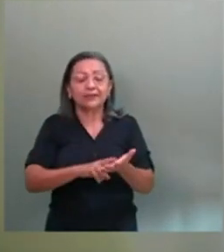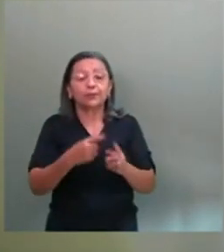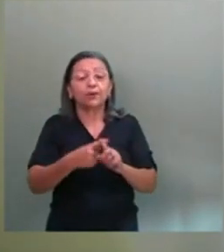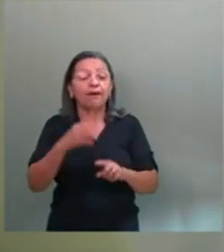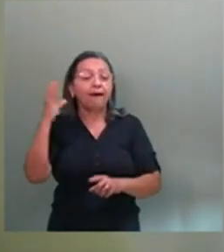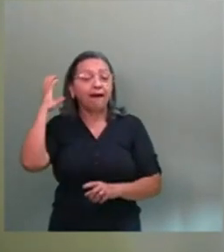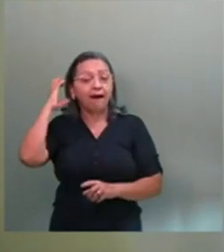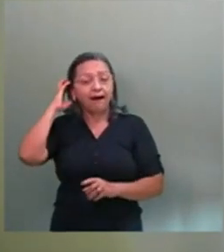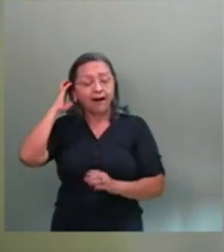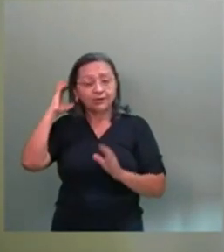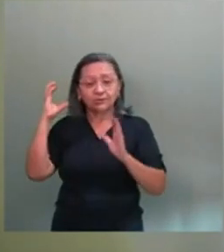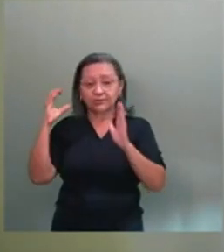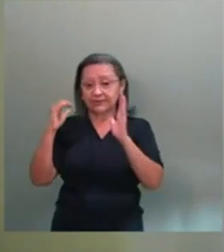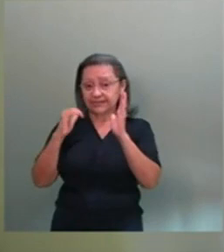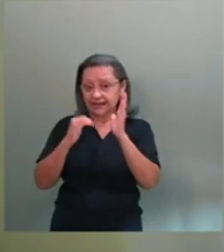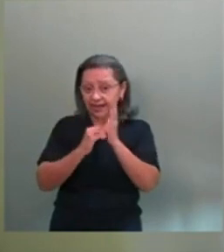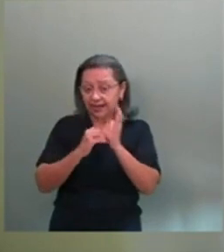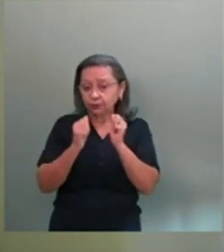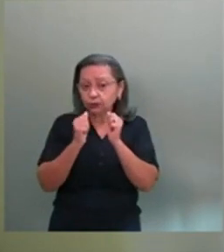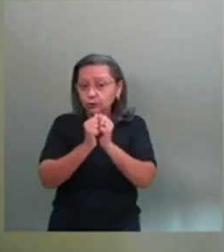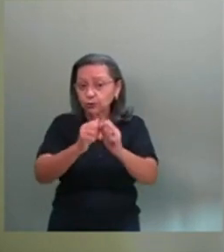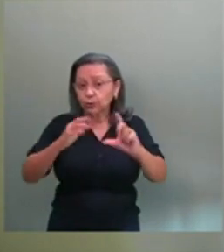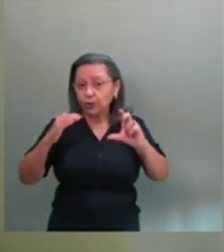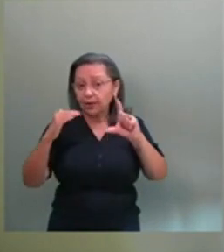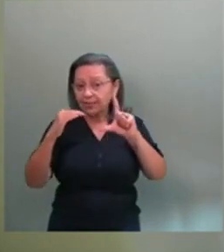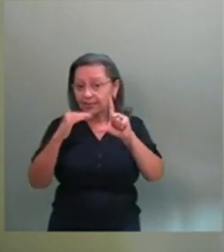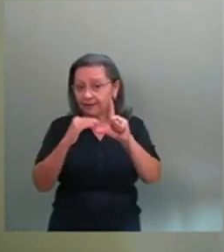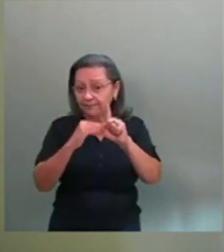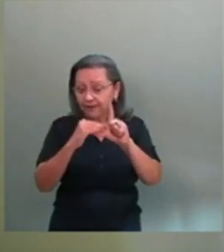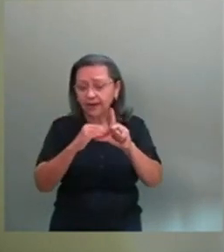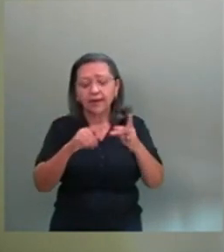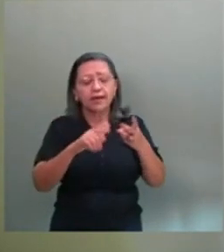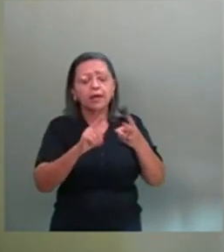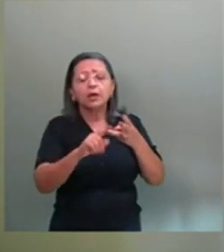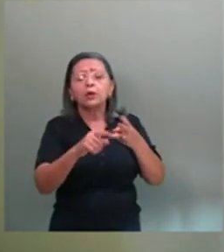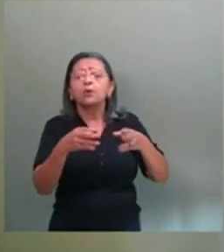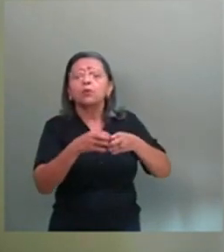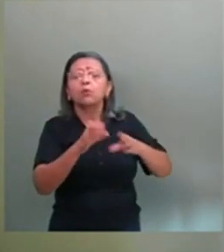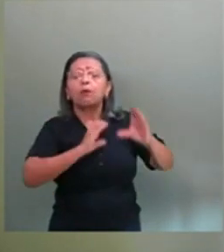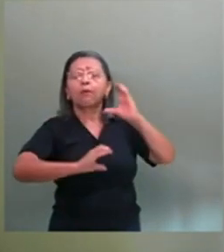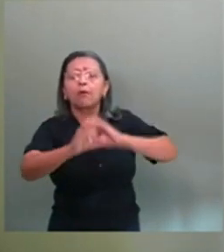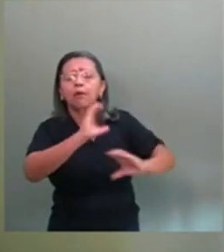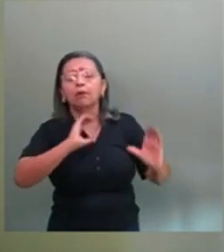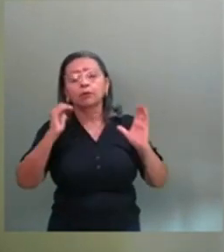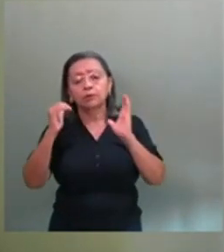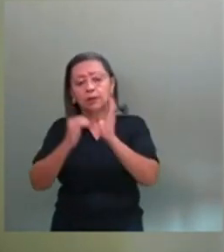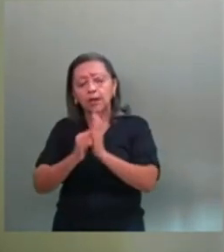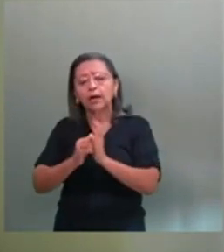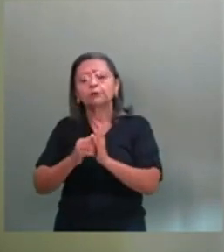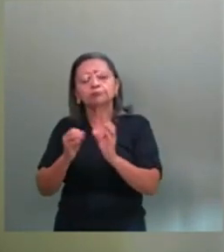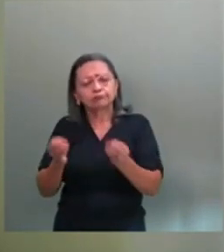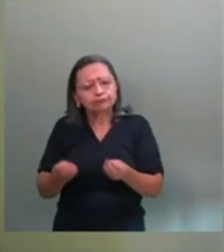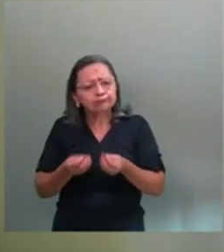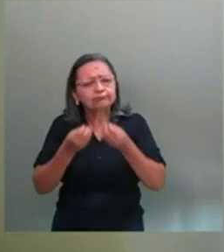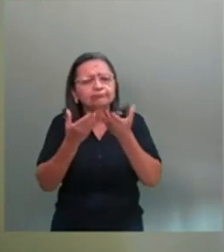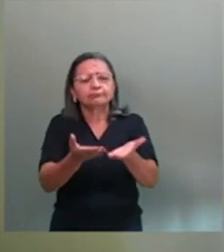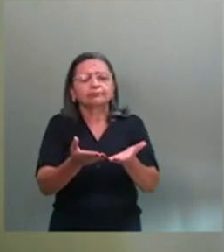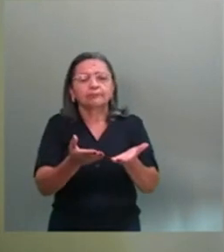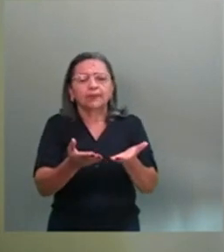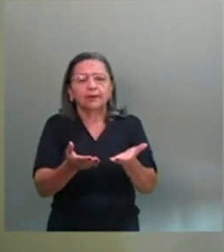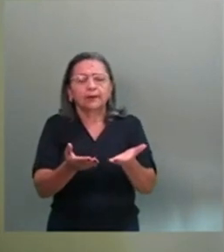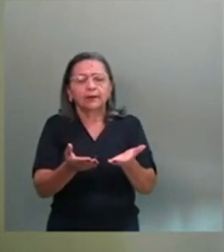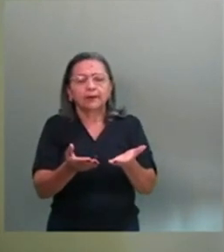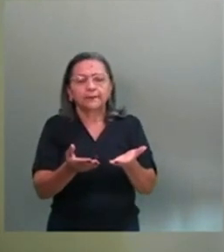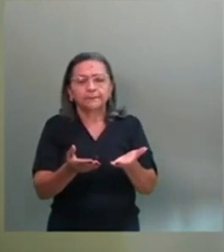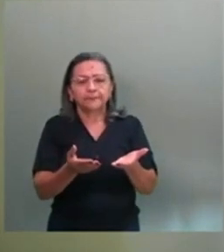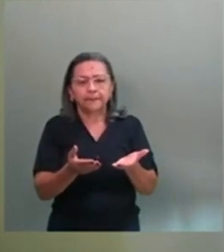Rádio Senado, juntamente com a TV Senado, o Grupo de Comunicação do Senado da República, proporciona